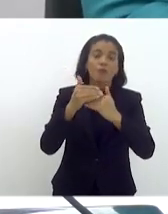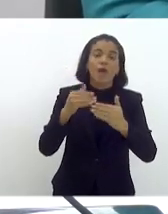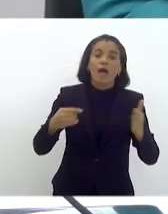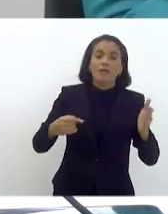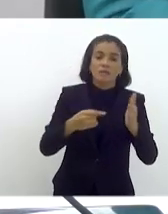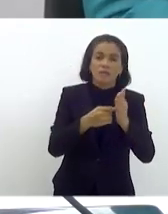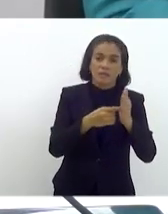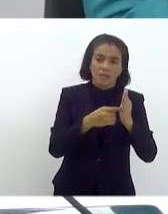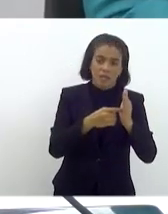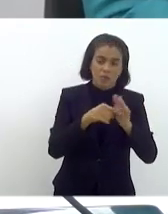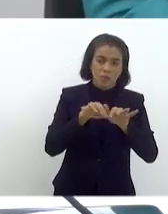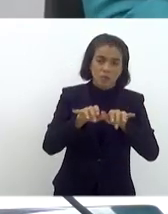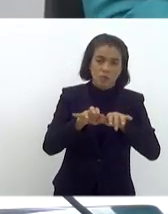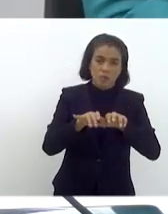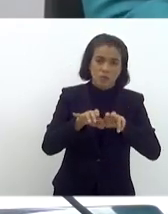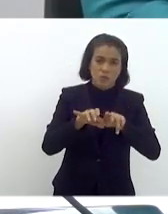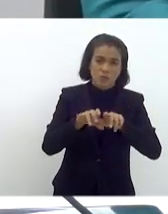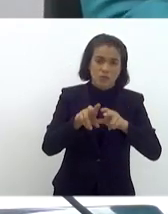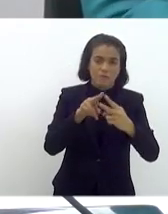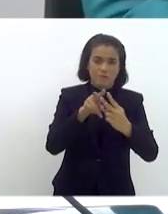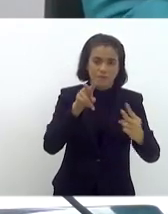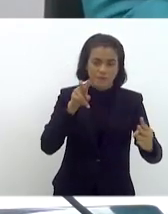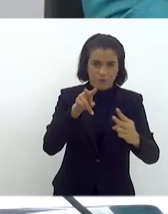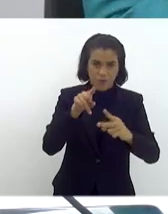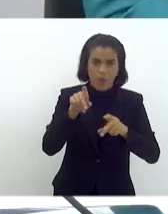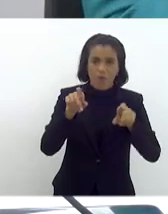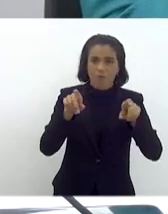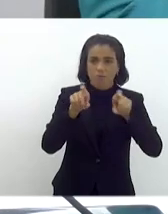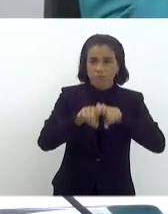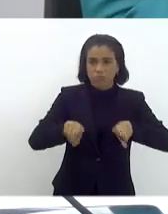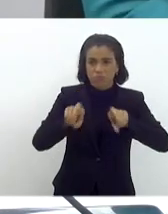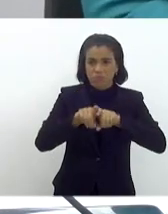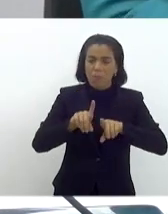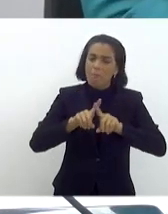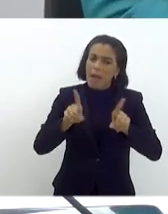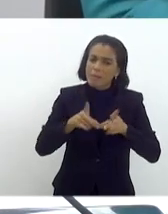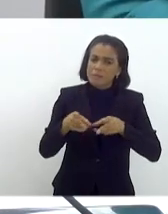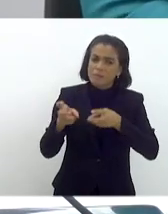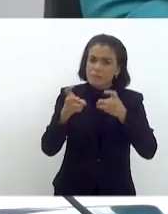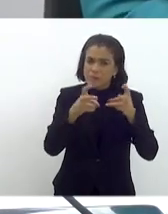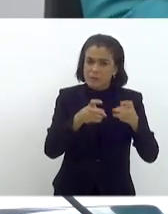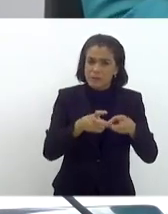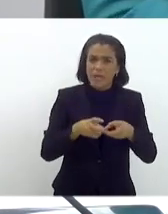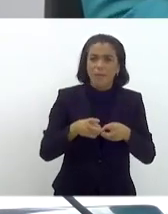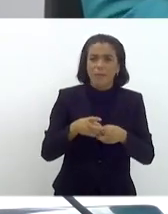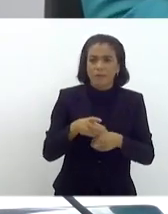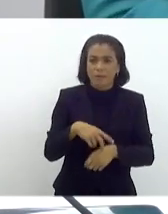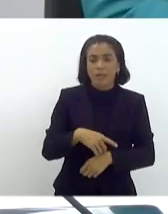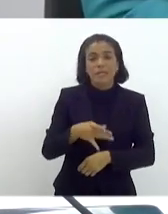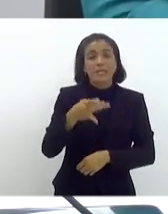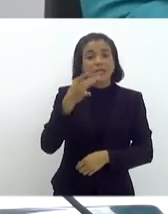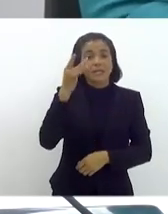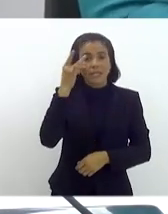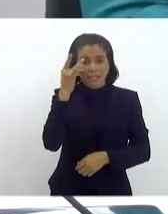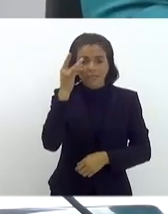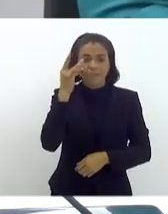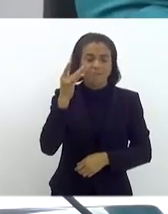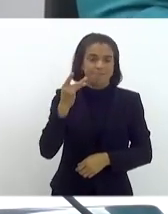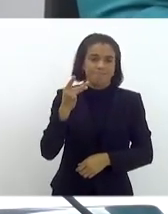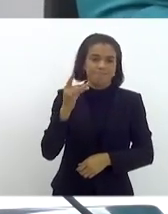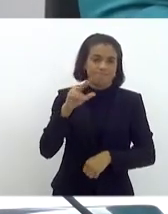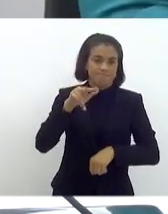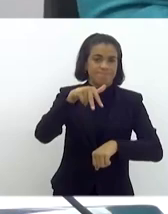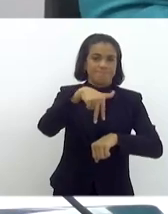mas se persiste ainda né a obrigatoriedade de você ir a uma delegacia